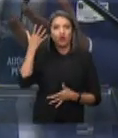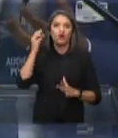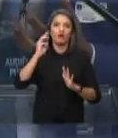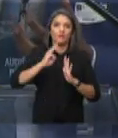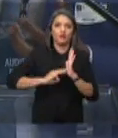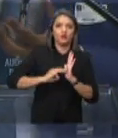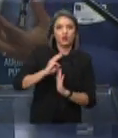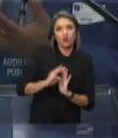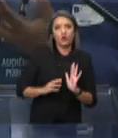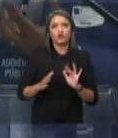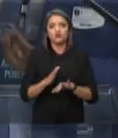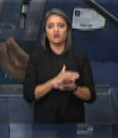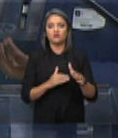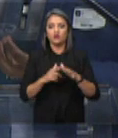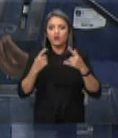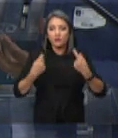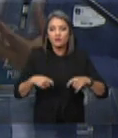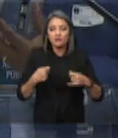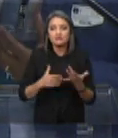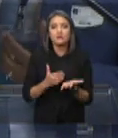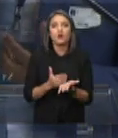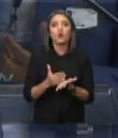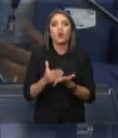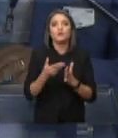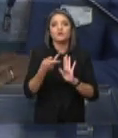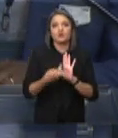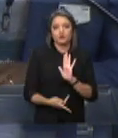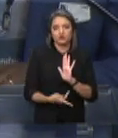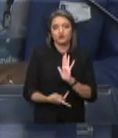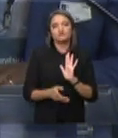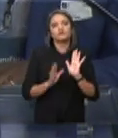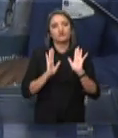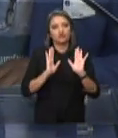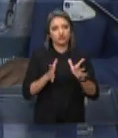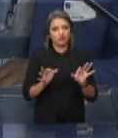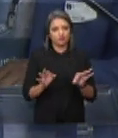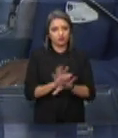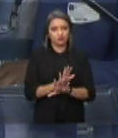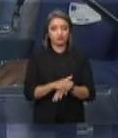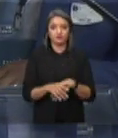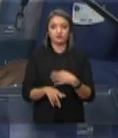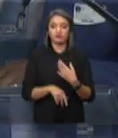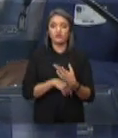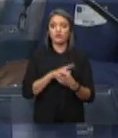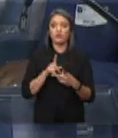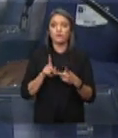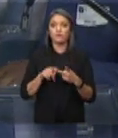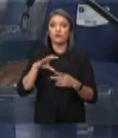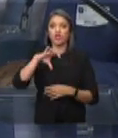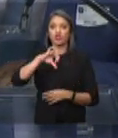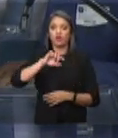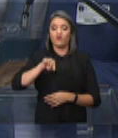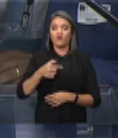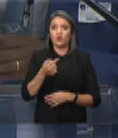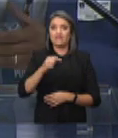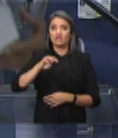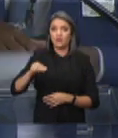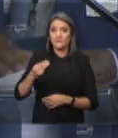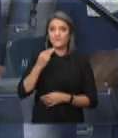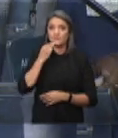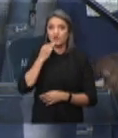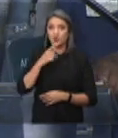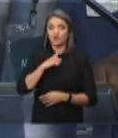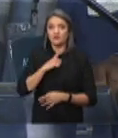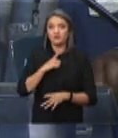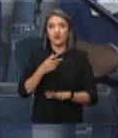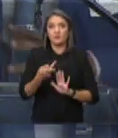é necessária para iniciar os projetos ela tá ela tá feita né temos um valor de 9,7 milhões para